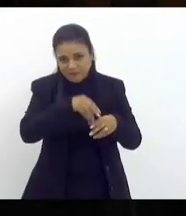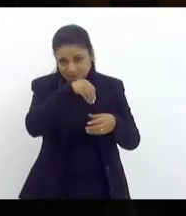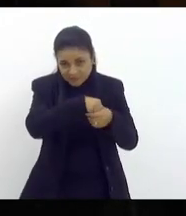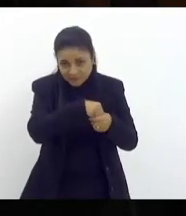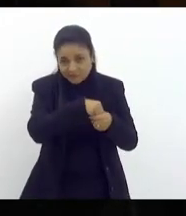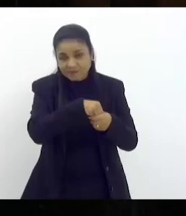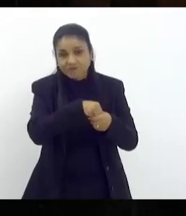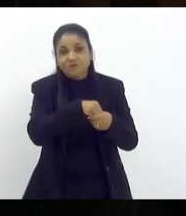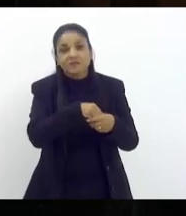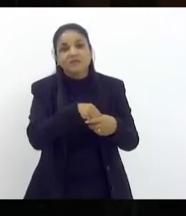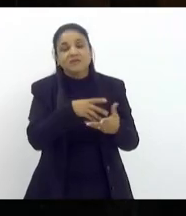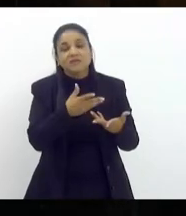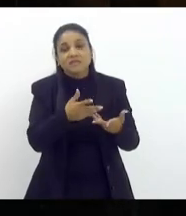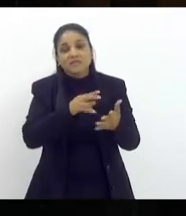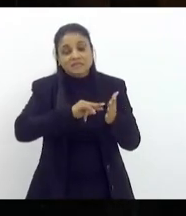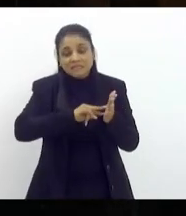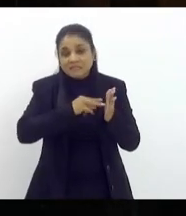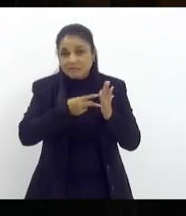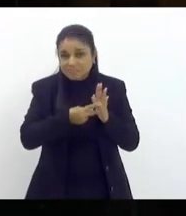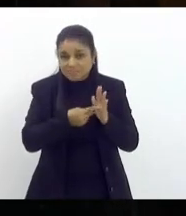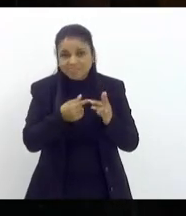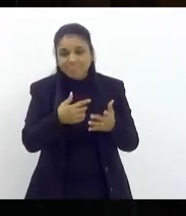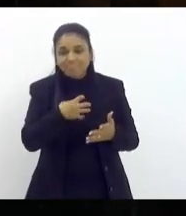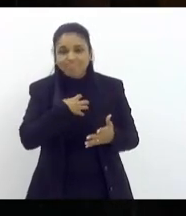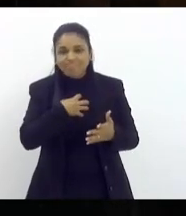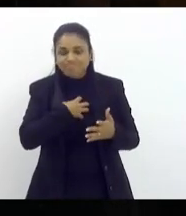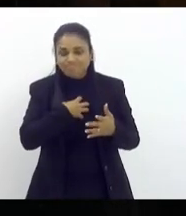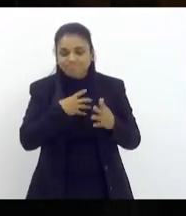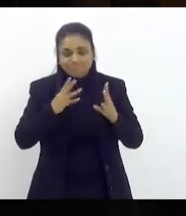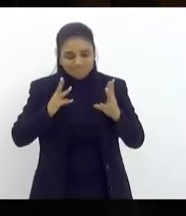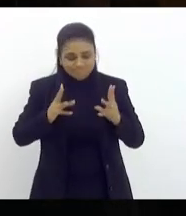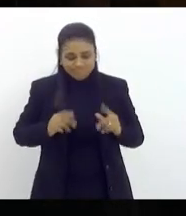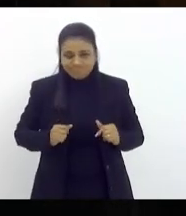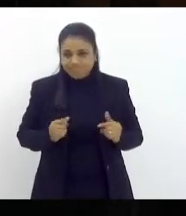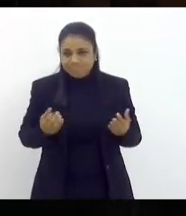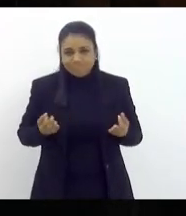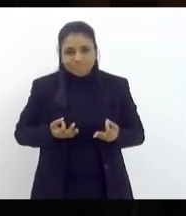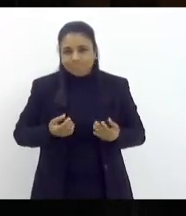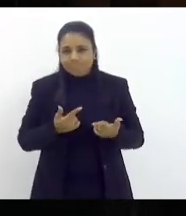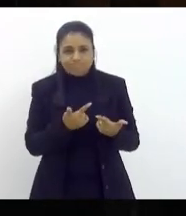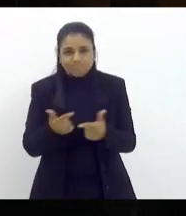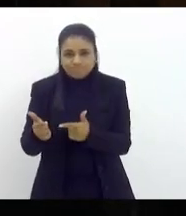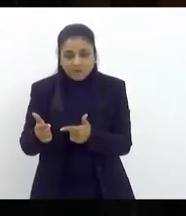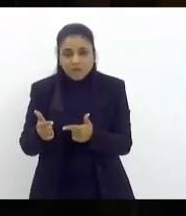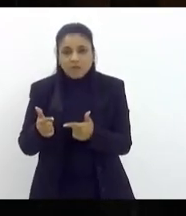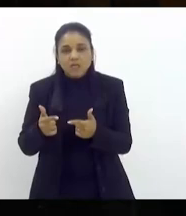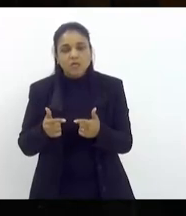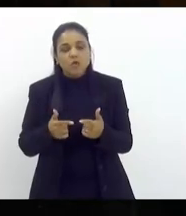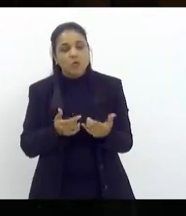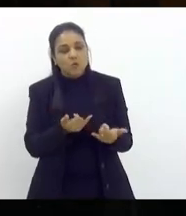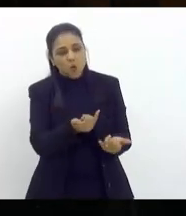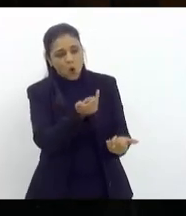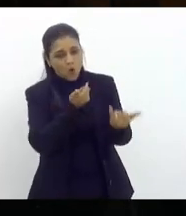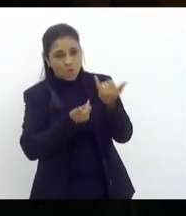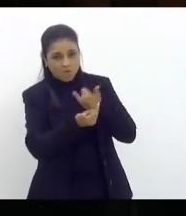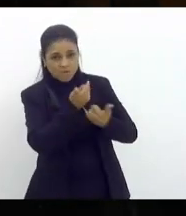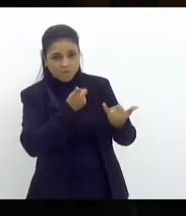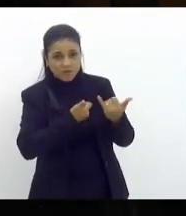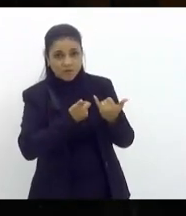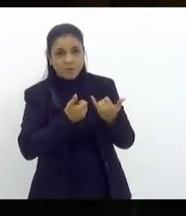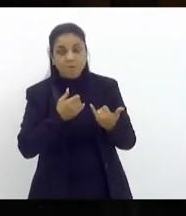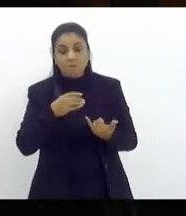elas não conseguem fazer a sua higiene de maneira adequada eu ouvi relatos desde a utilização de miolo de pão